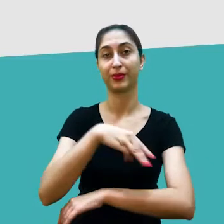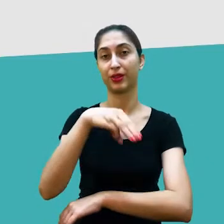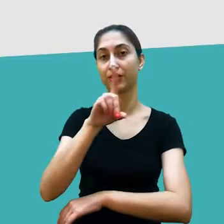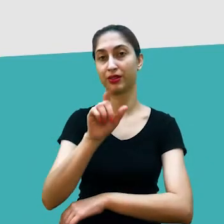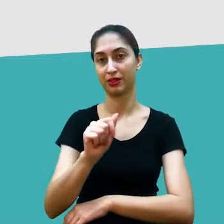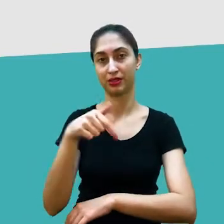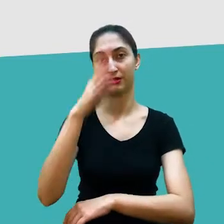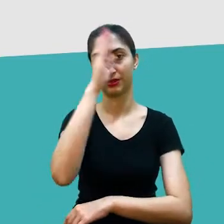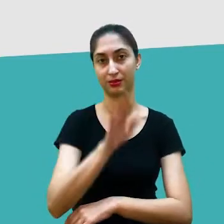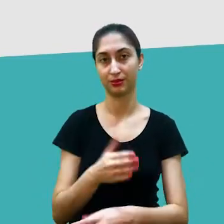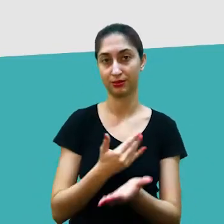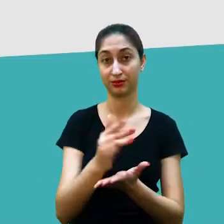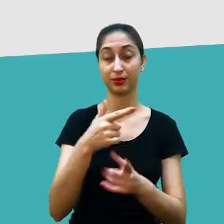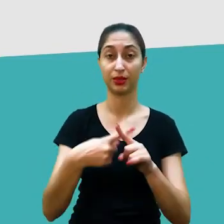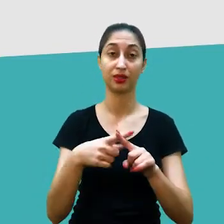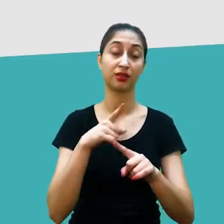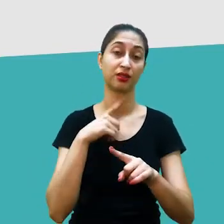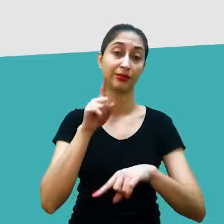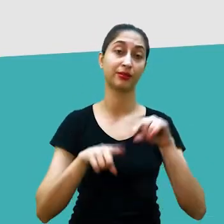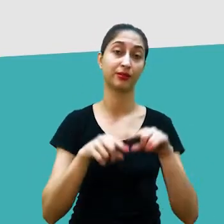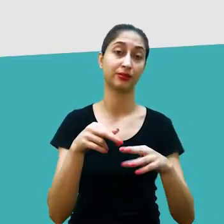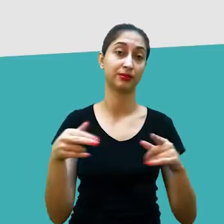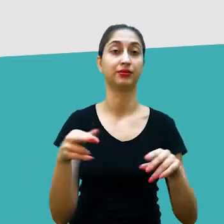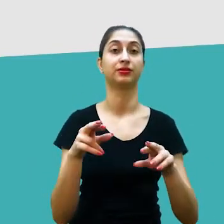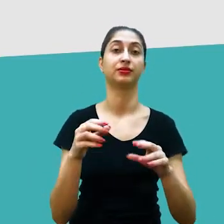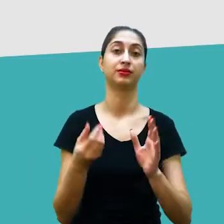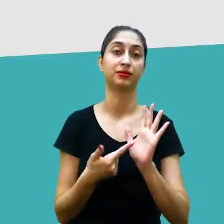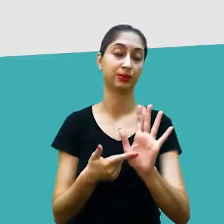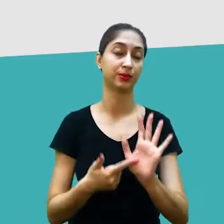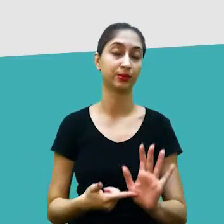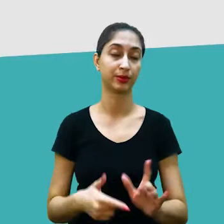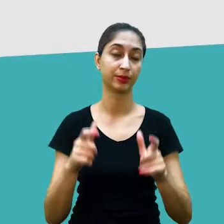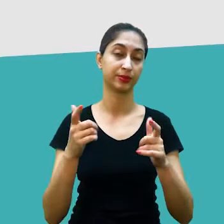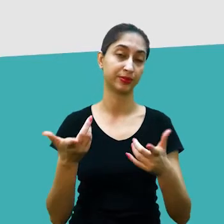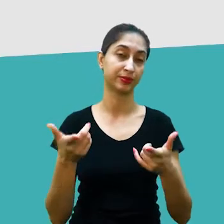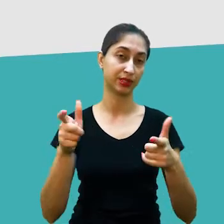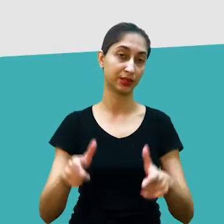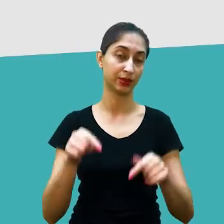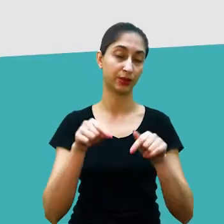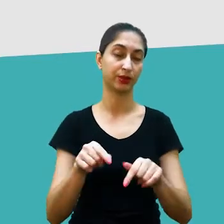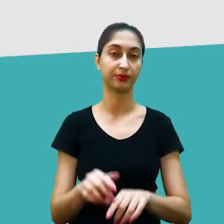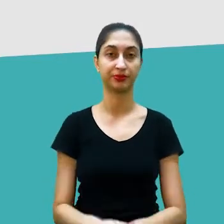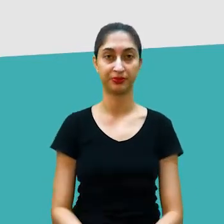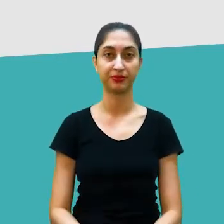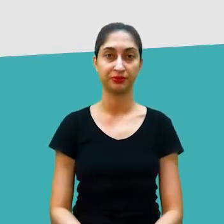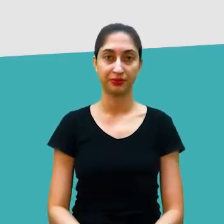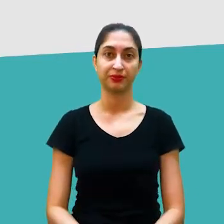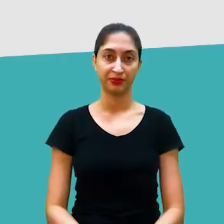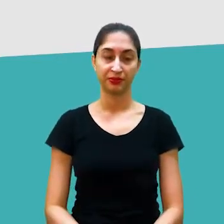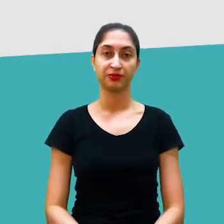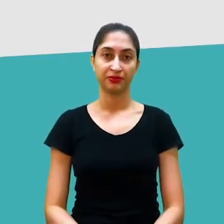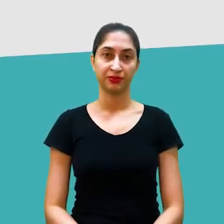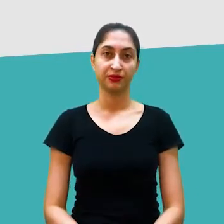os materiais estão todos expostos lá. É isso mesmo, é a grande